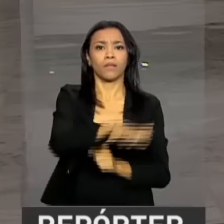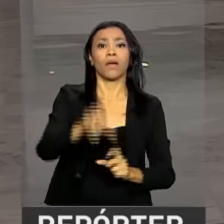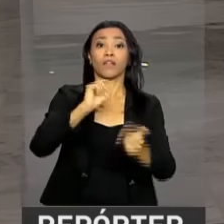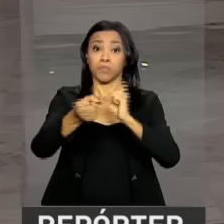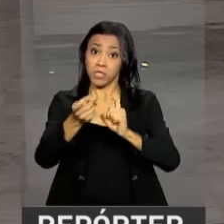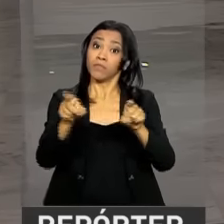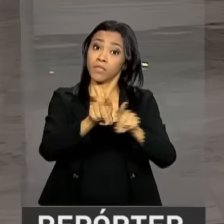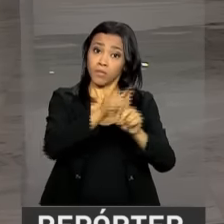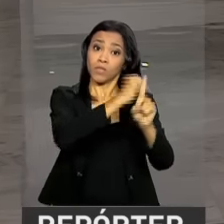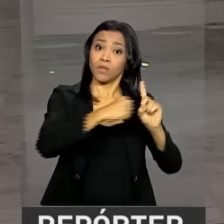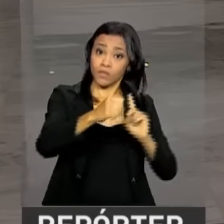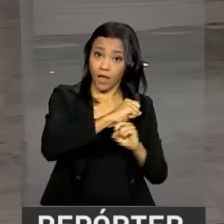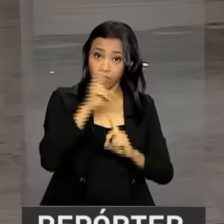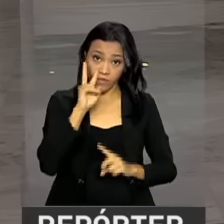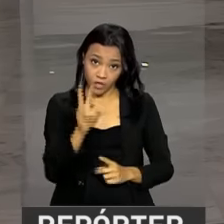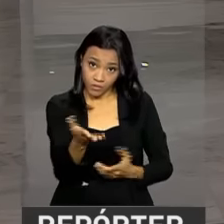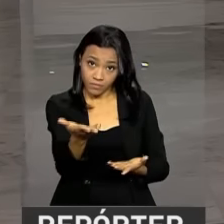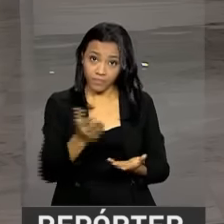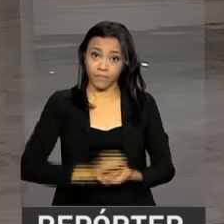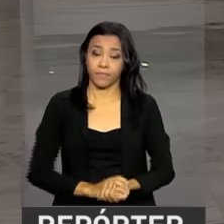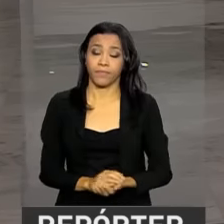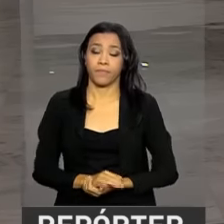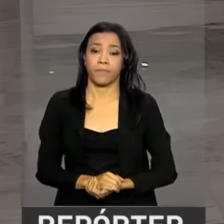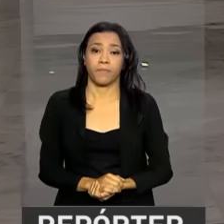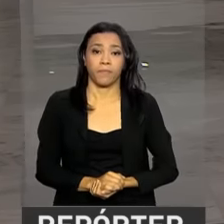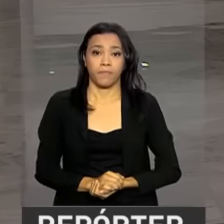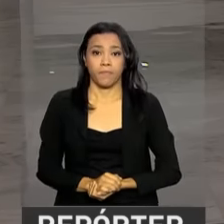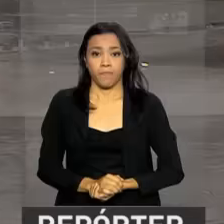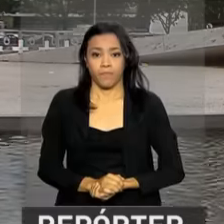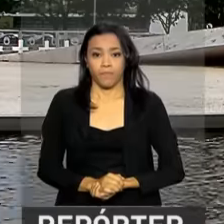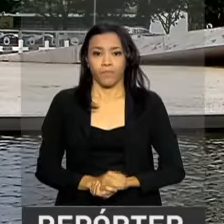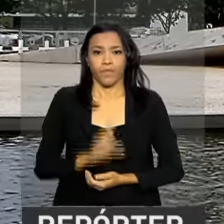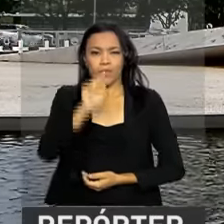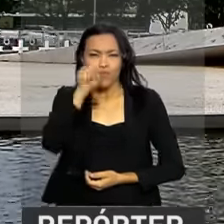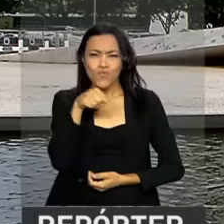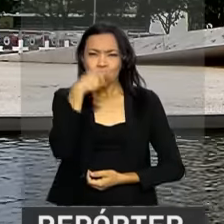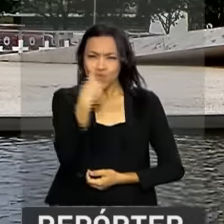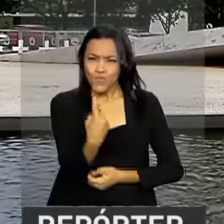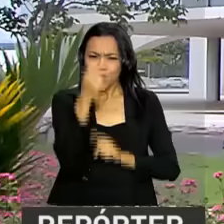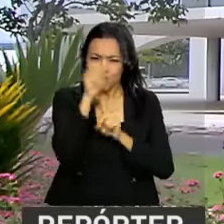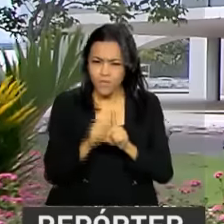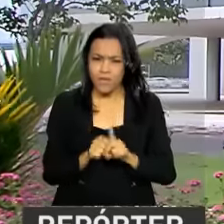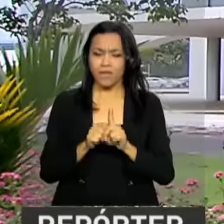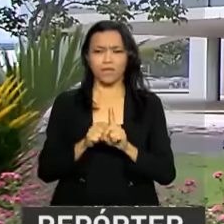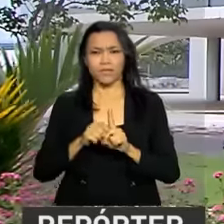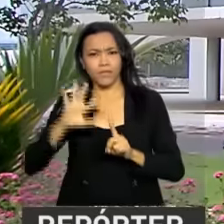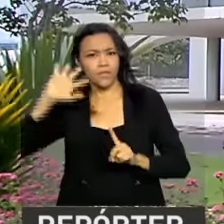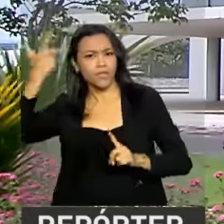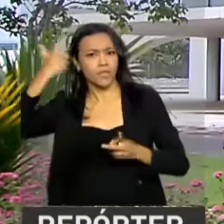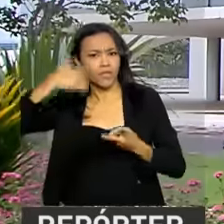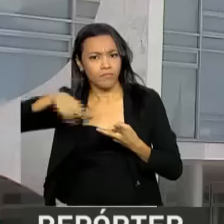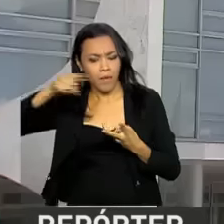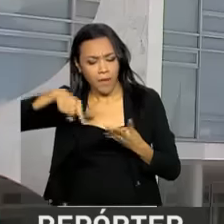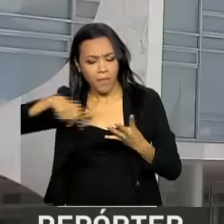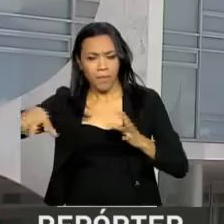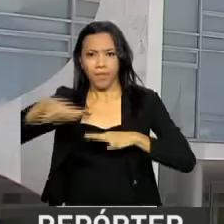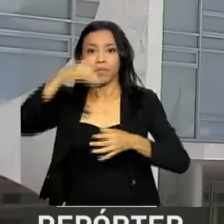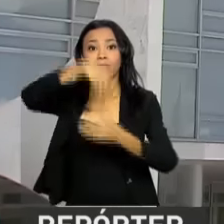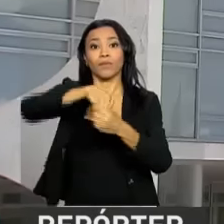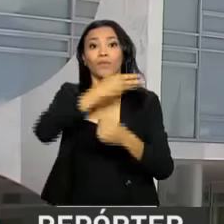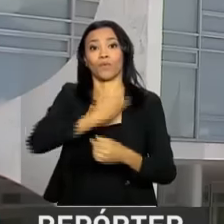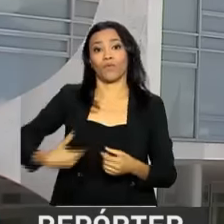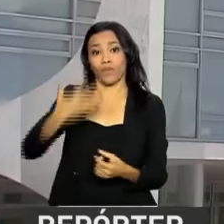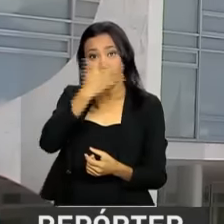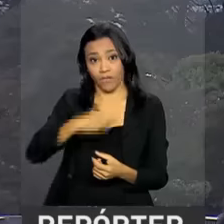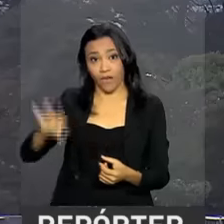sociais veja na reportagem um mês de muitas movimentações no governo federal de uma nova